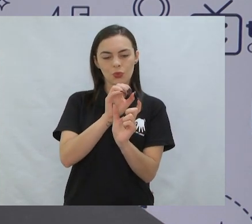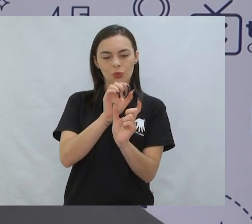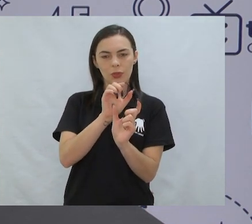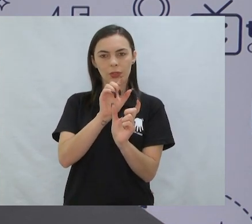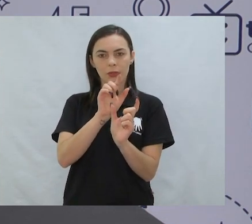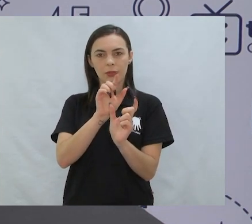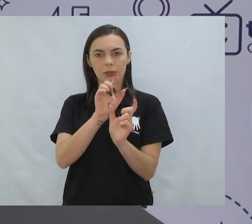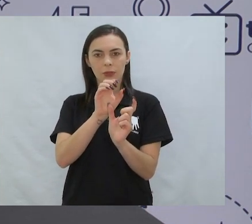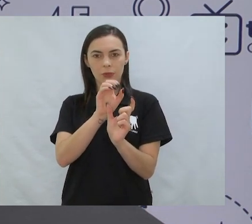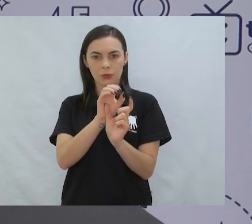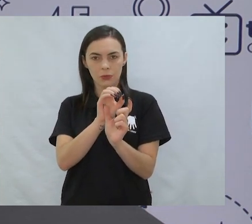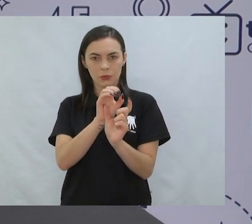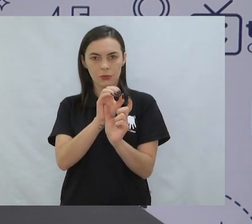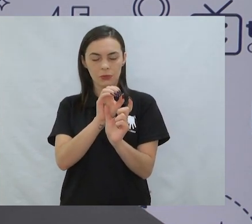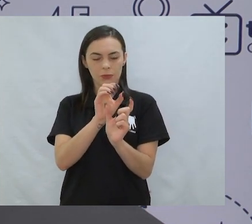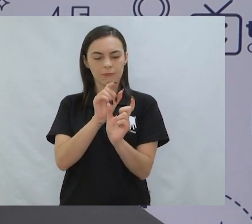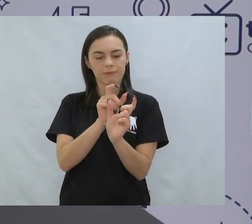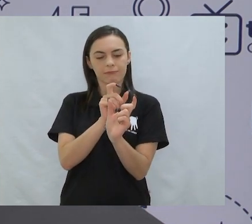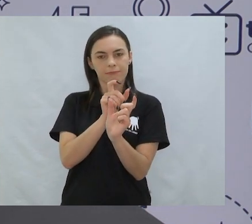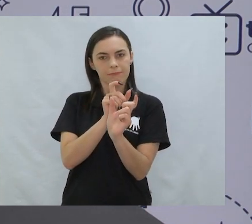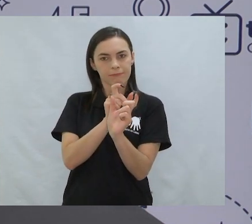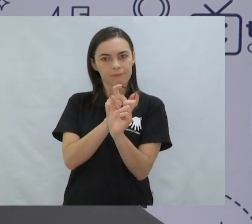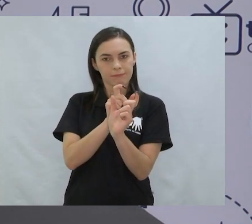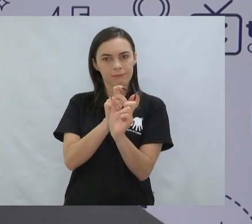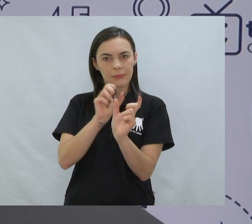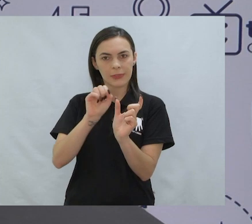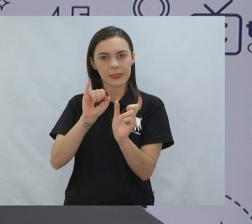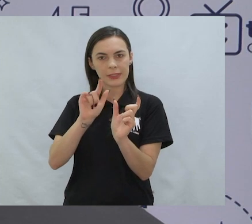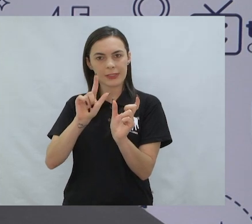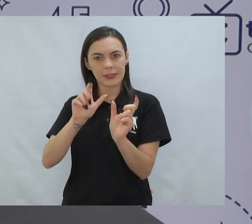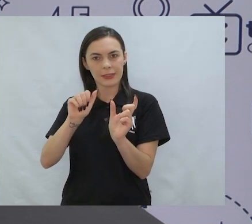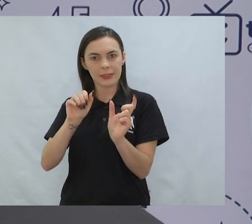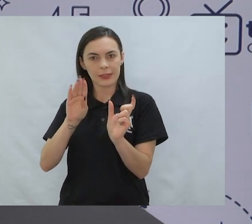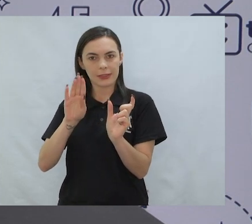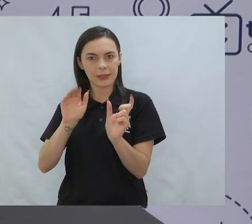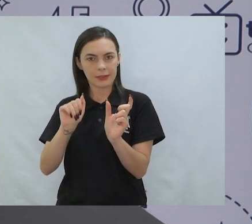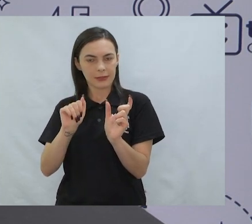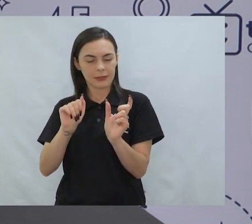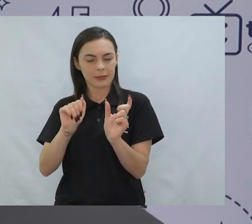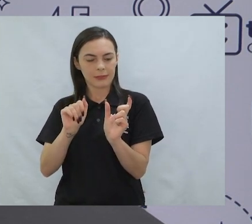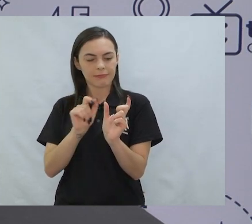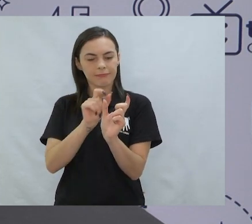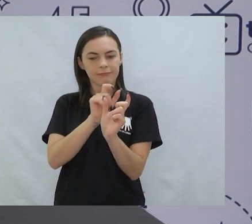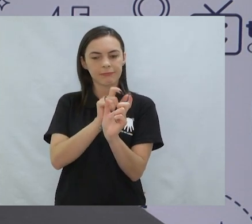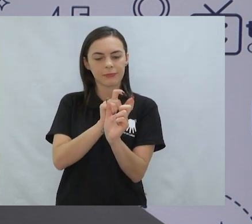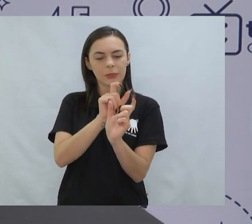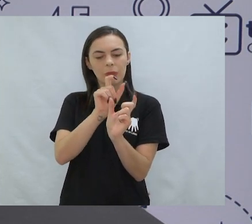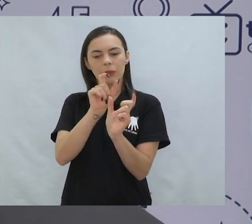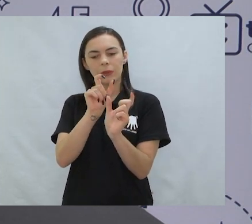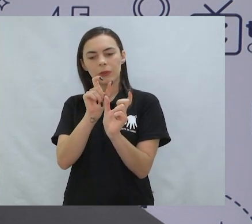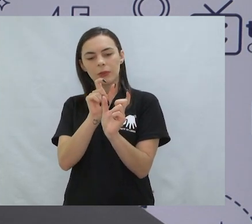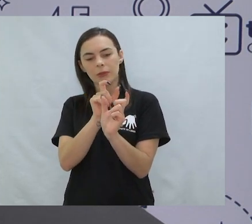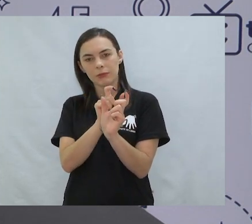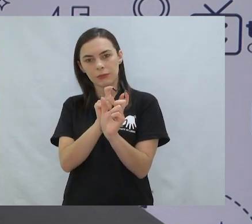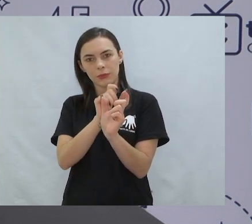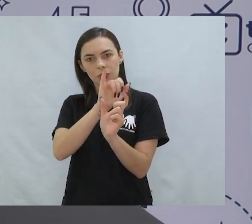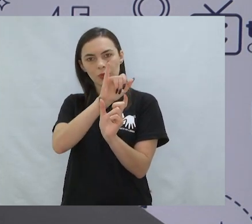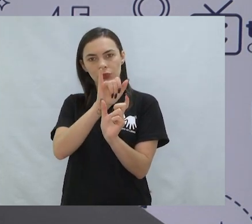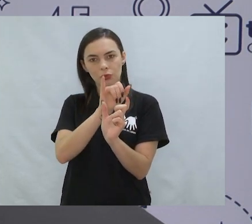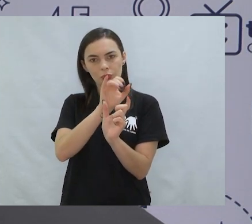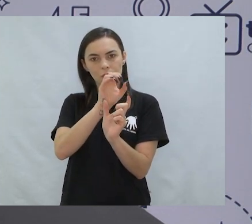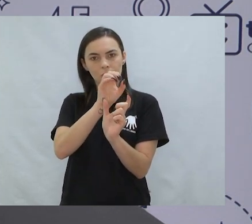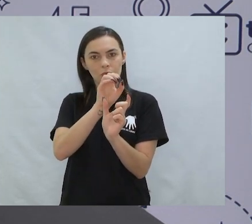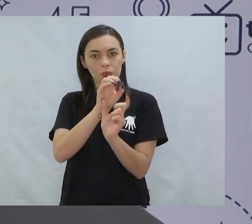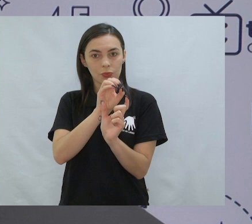J com o O, nós formamos uma sílaba. E quando nós juntamos